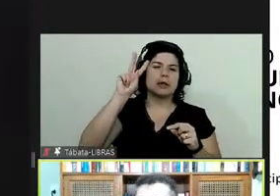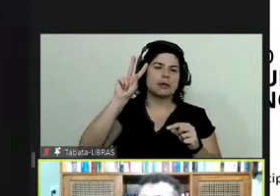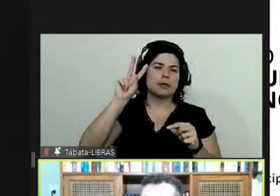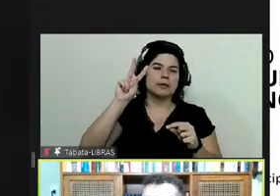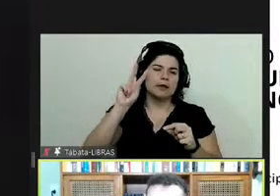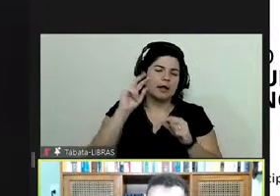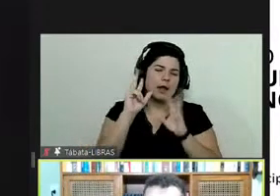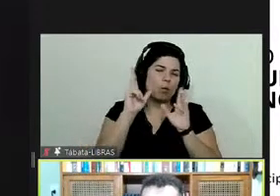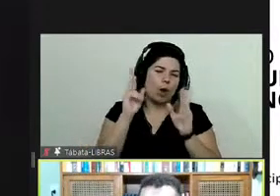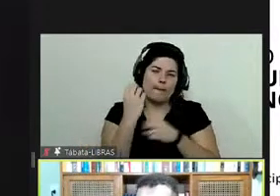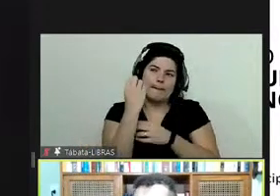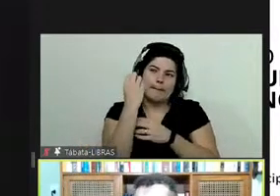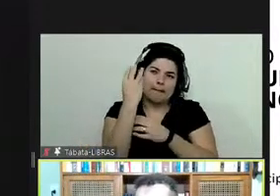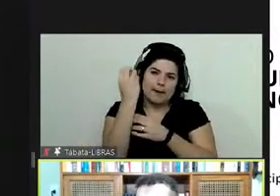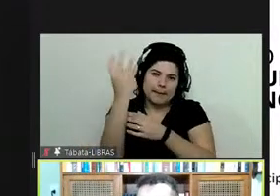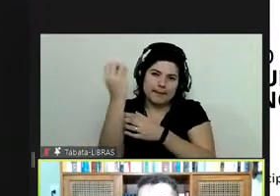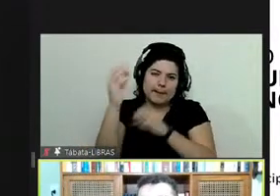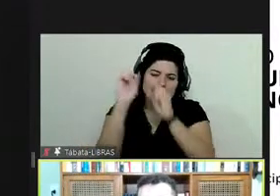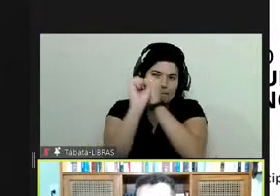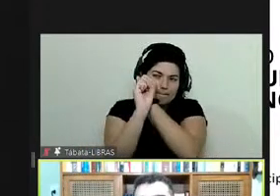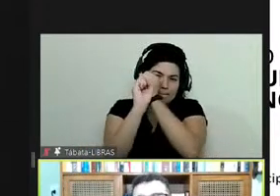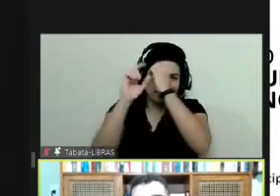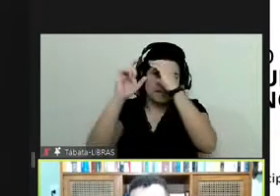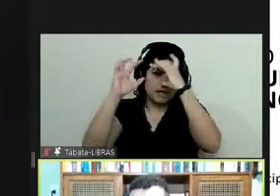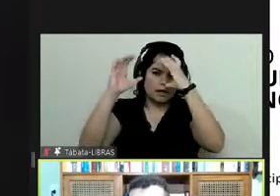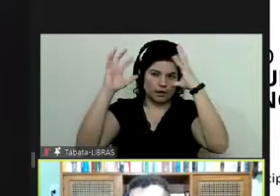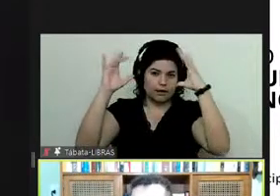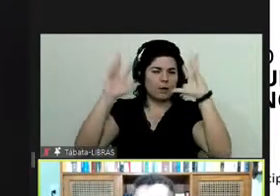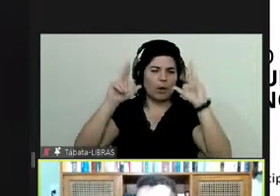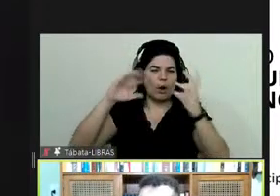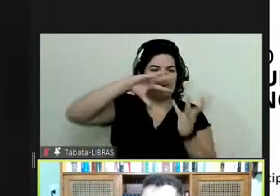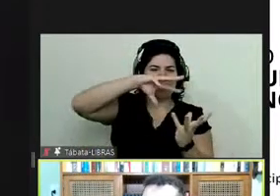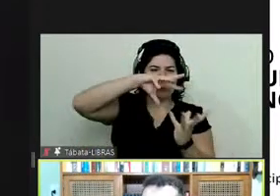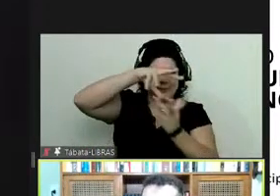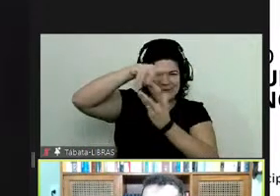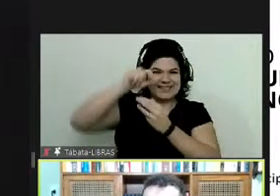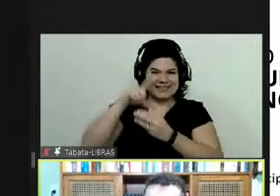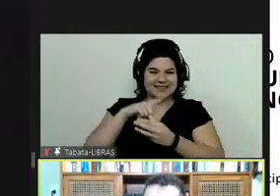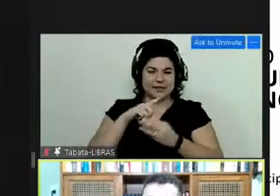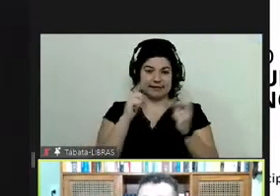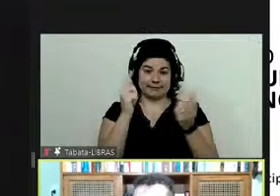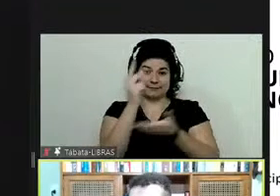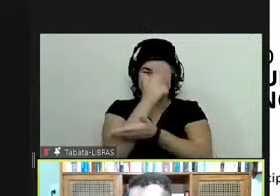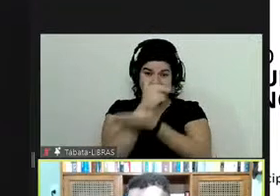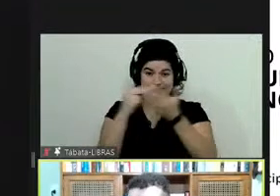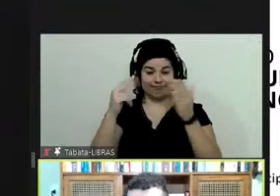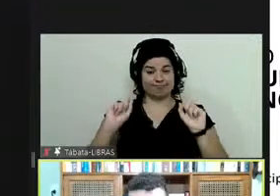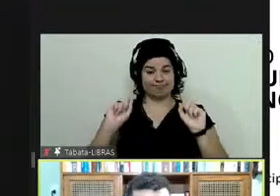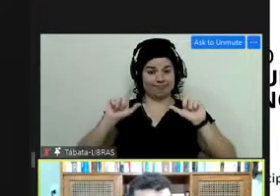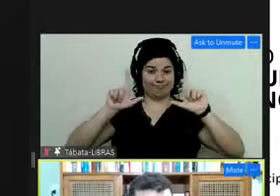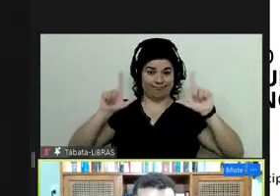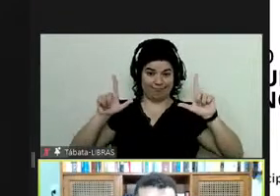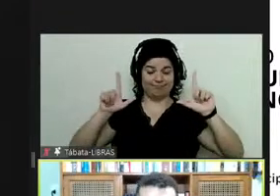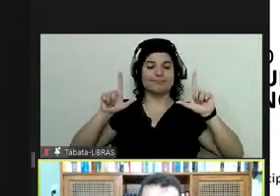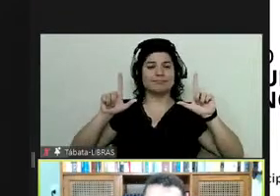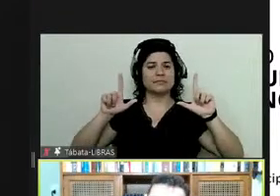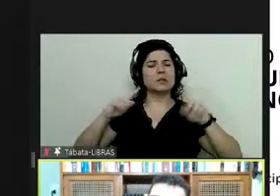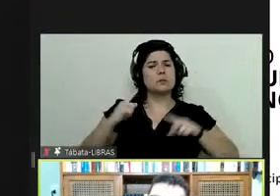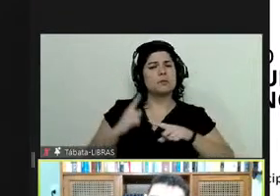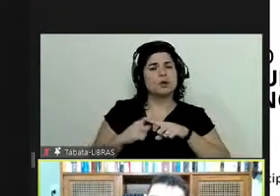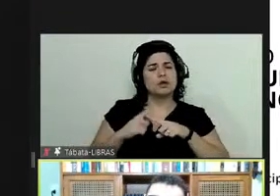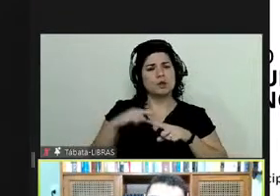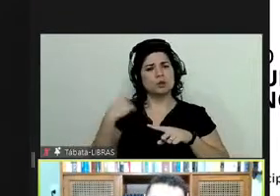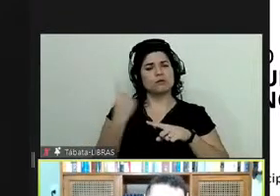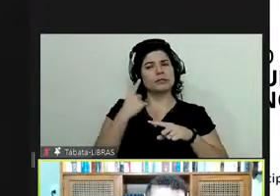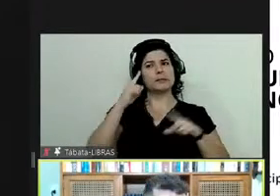Dá uma olhada aí nesse Globinho nesse mundo que tá aí né e sem bagagem para vocês aí acima do título da aula de hoje porque se